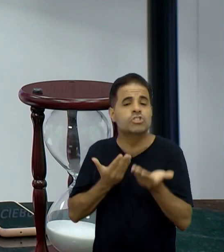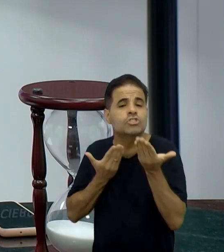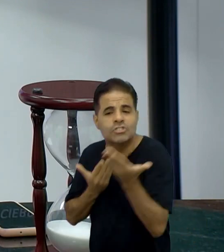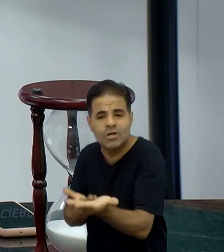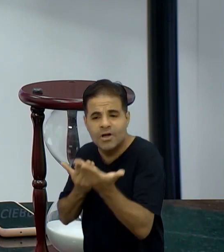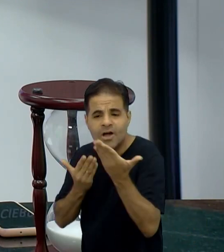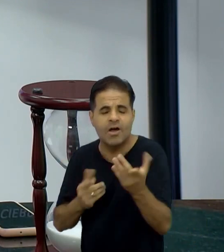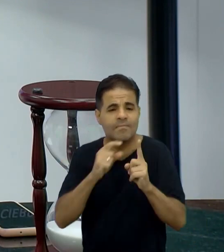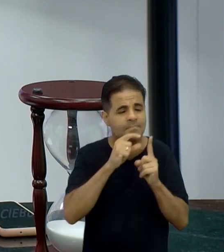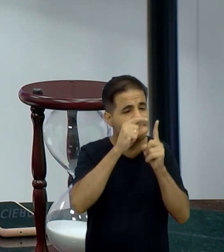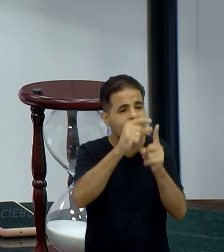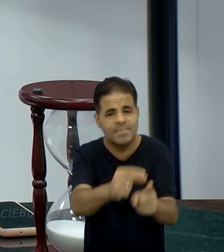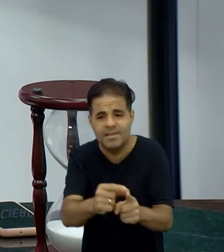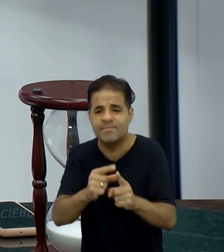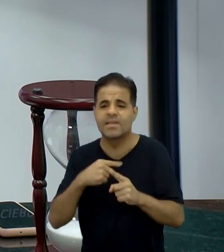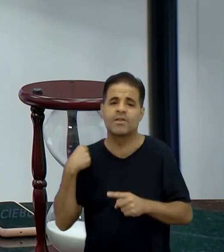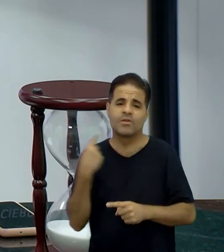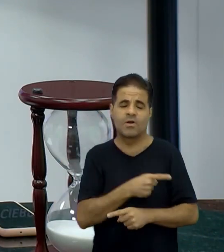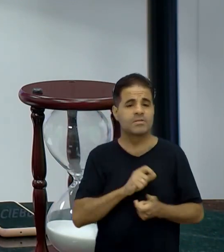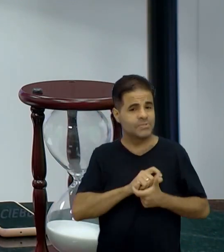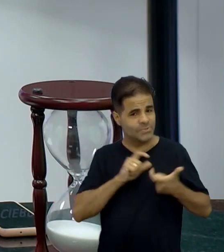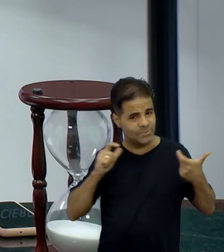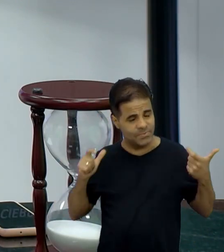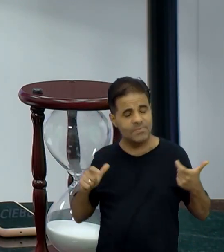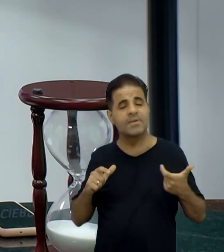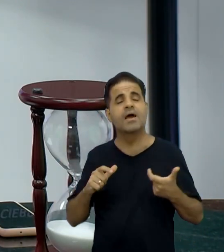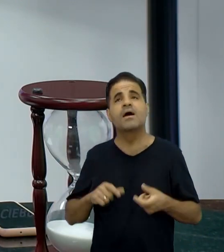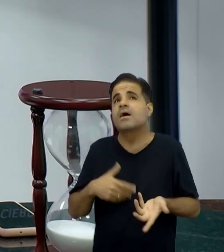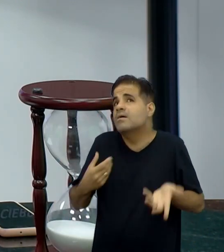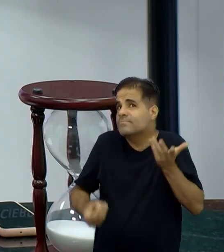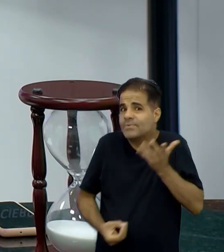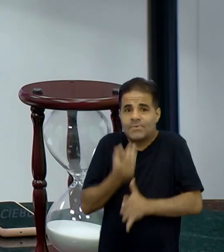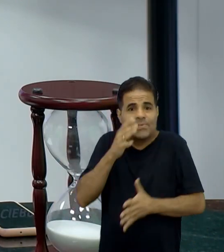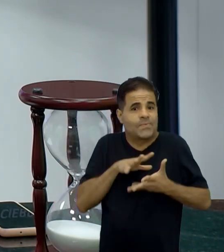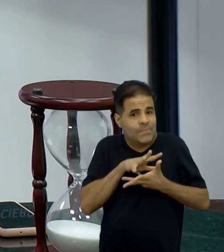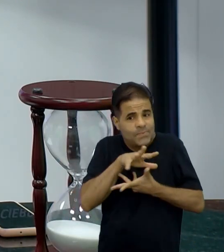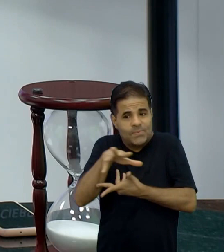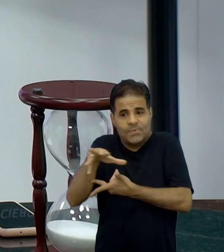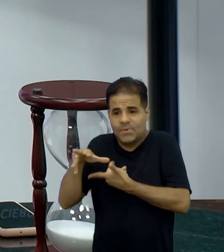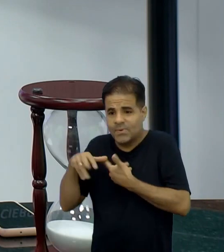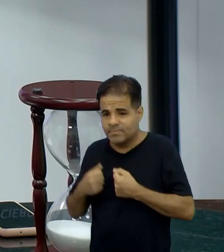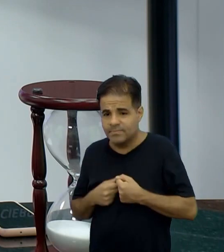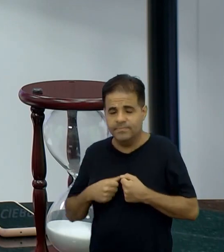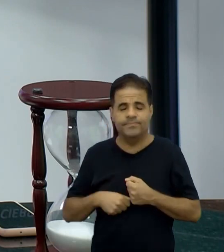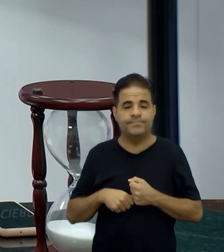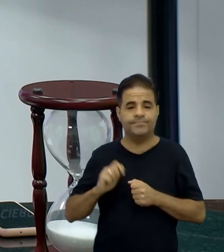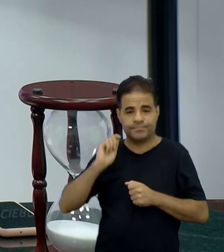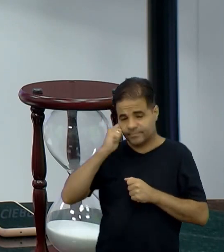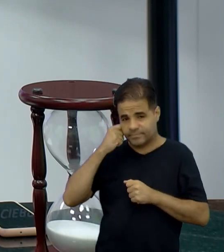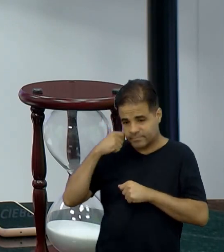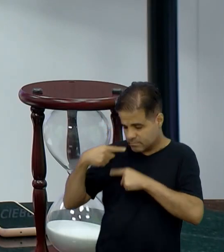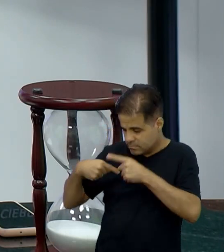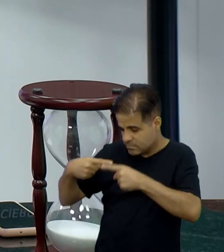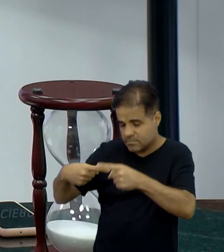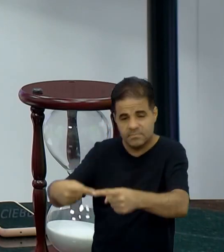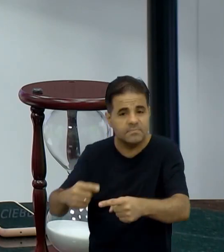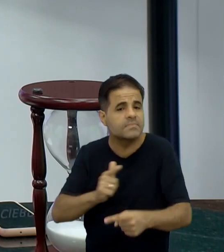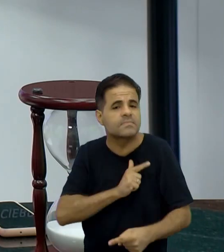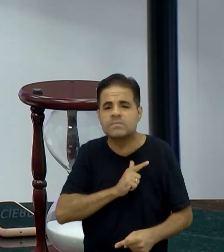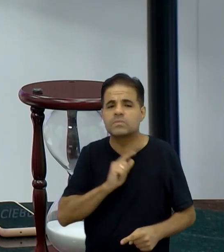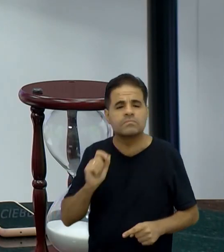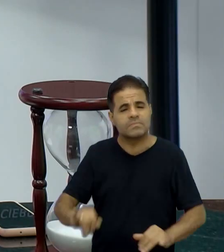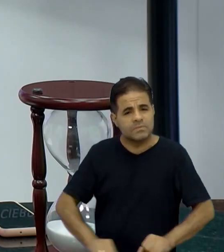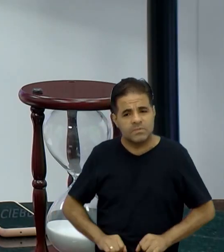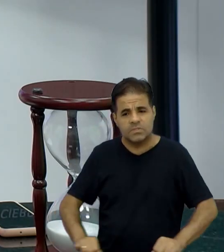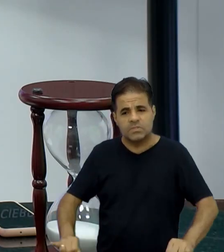jovens de periferia mesmo. Então, a nossa estrutura social racista fez com que um grupo étnico, que são os afrodescendentes, eles